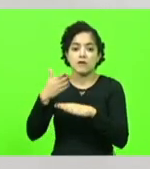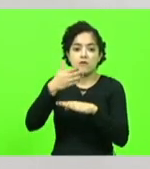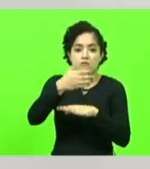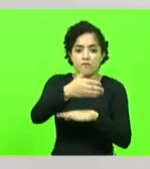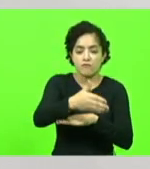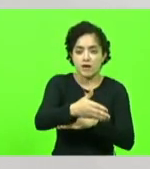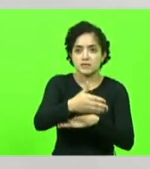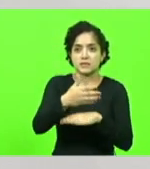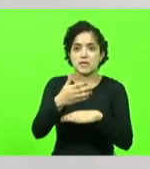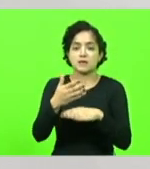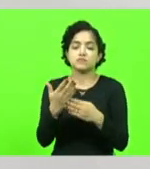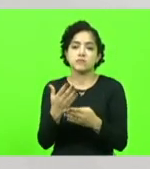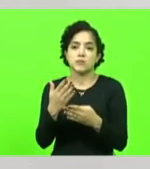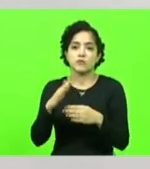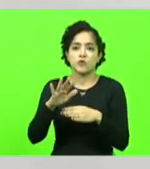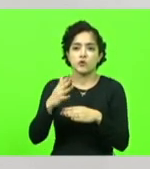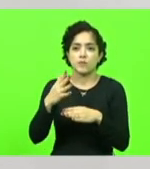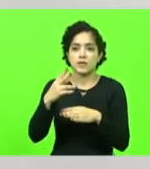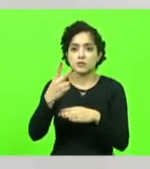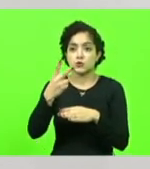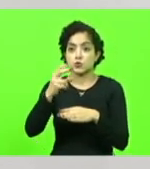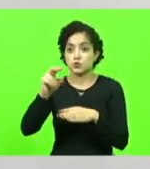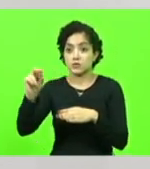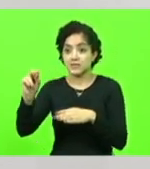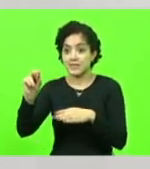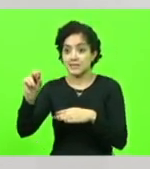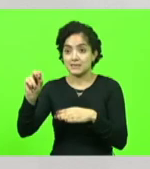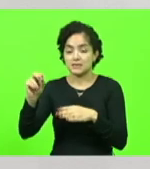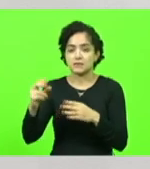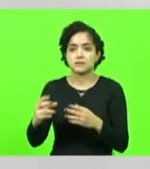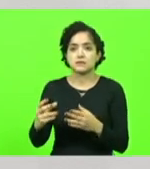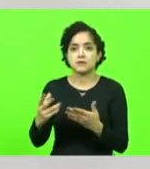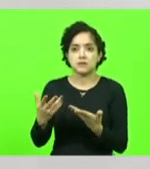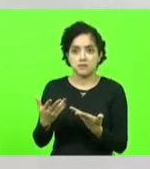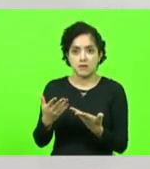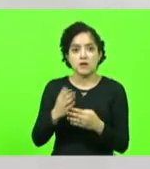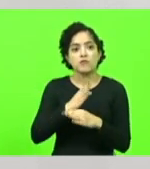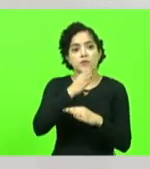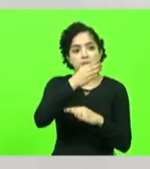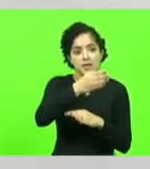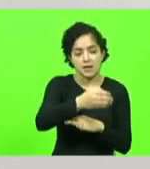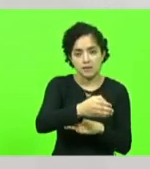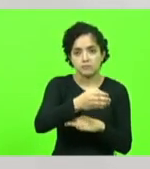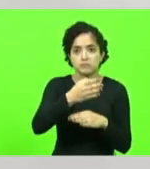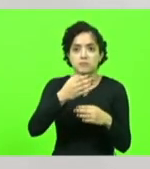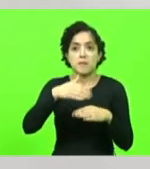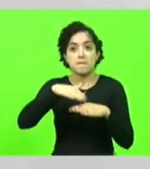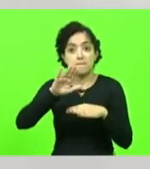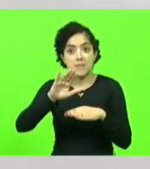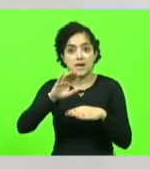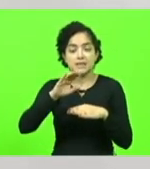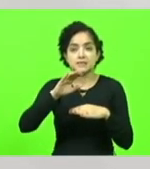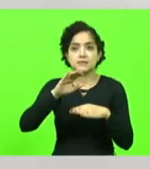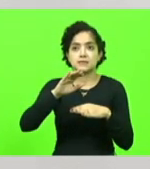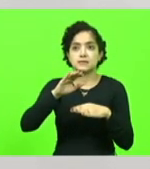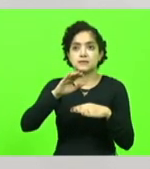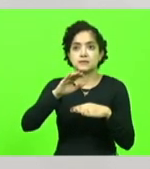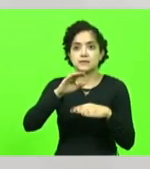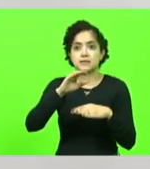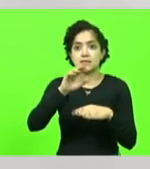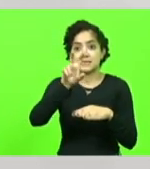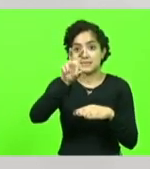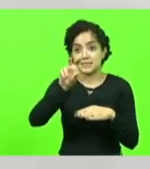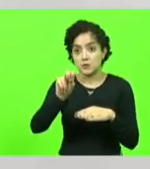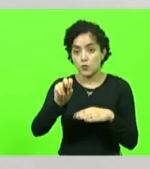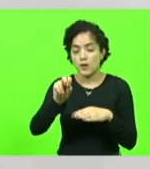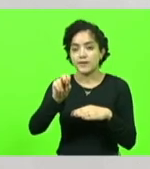aproximadamente 200 castrações em 2 dias. Depois saiu de Lages, foi para Urupema, que foi mais de 50